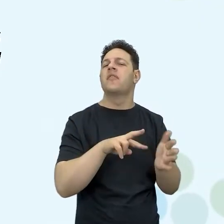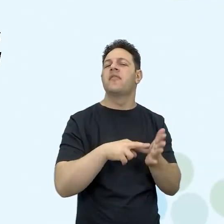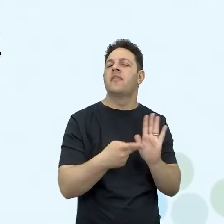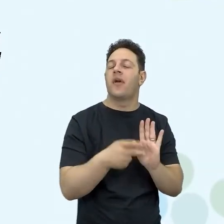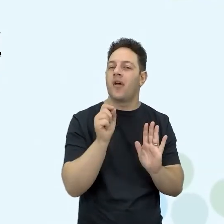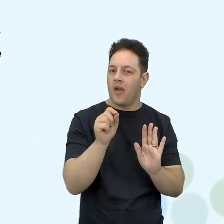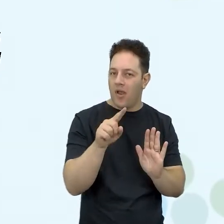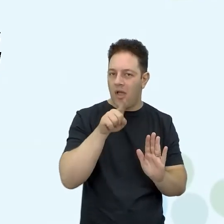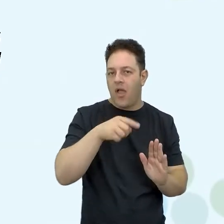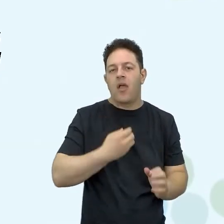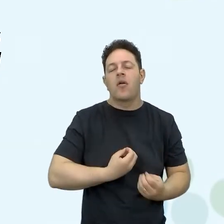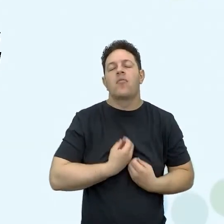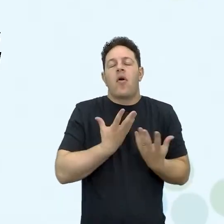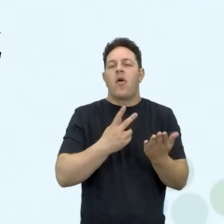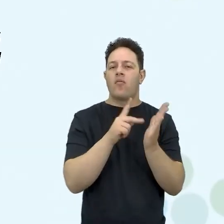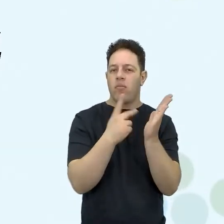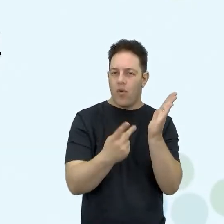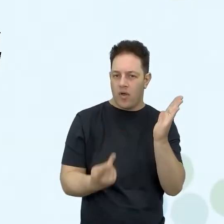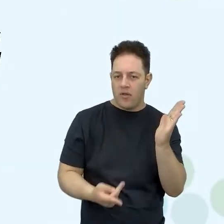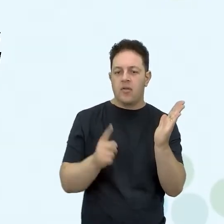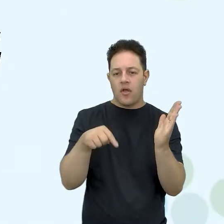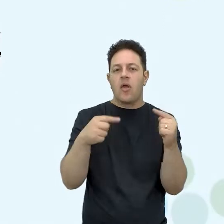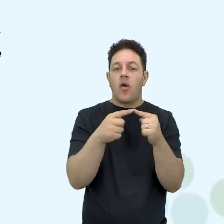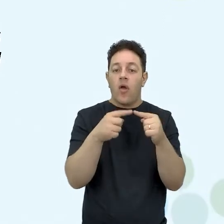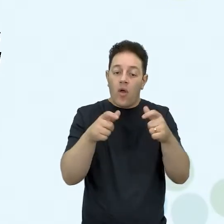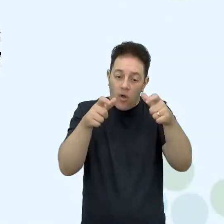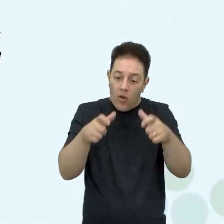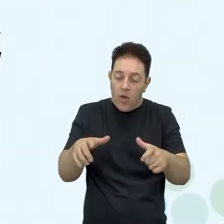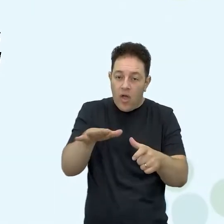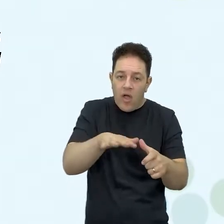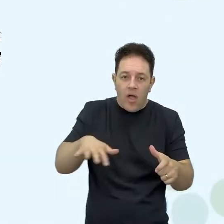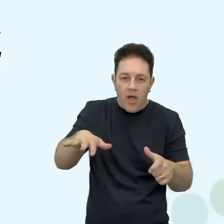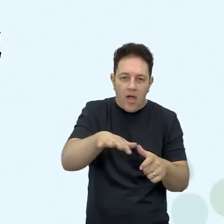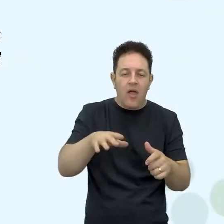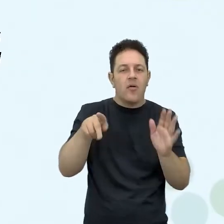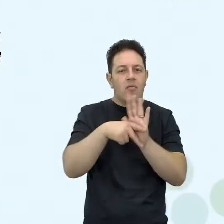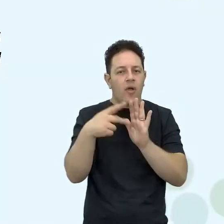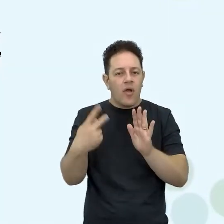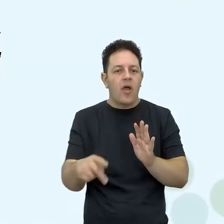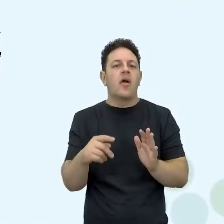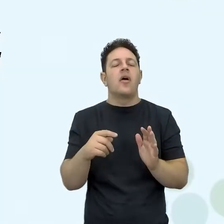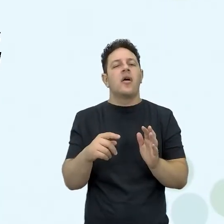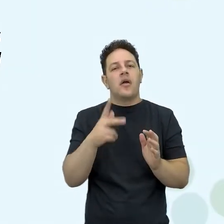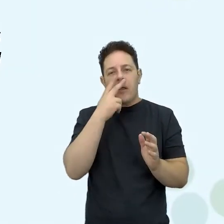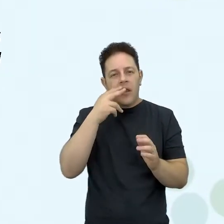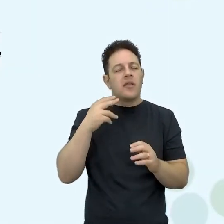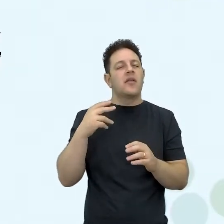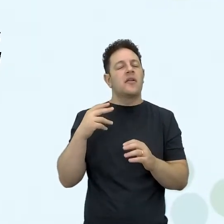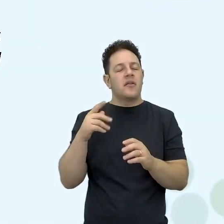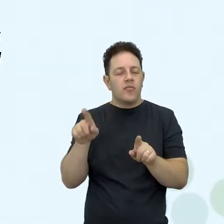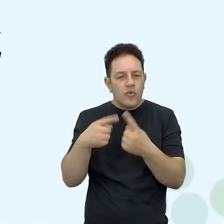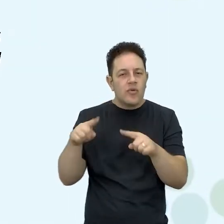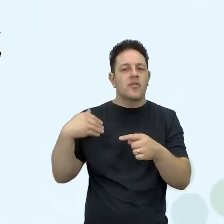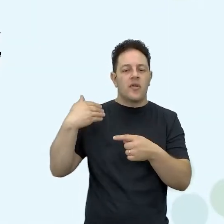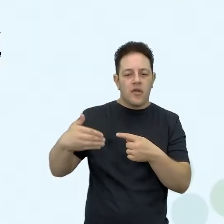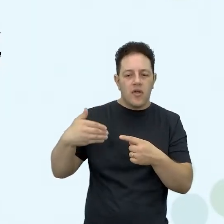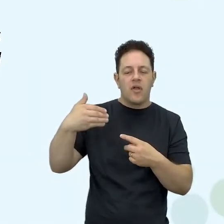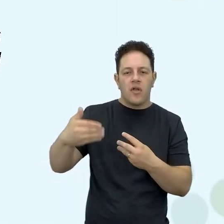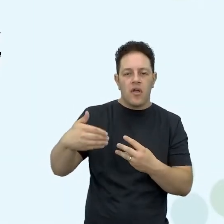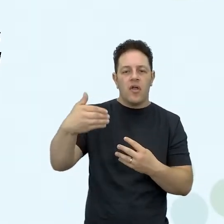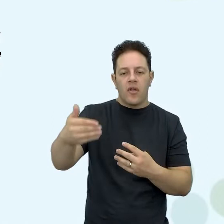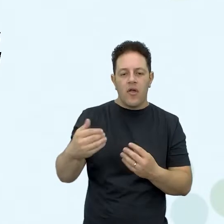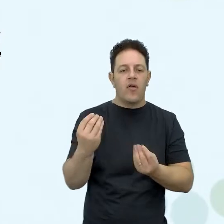uma poética na qual justamente aquele lugar lírico que a gente vinha tratando nas outras canções e que Bye Bye